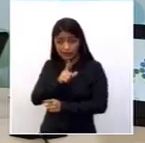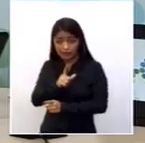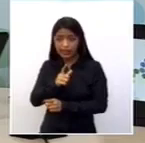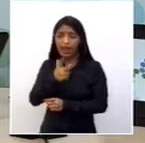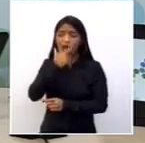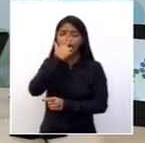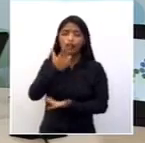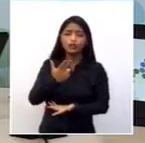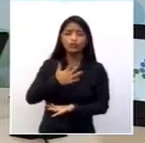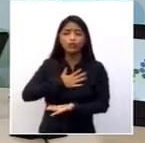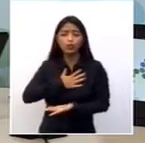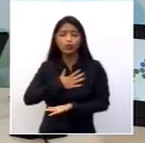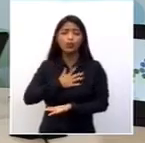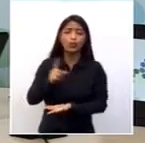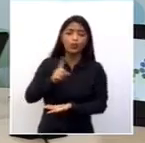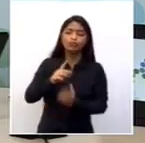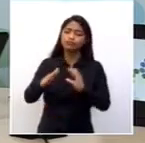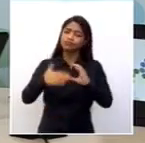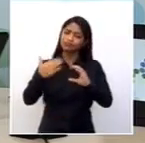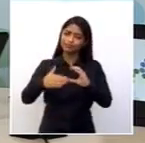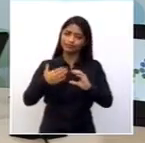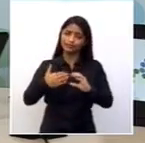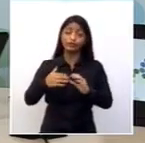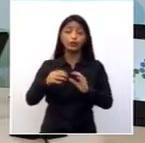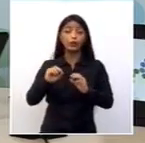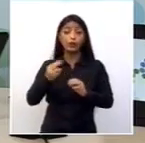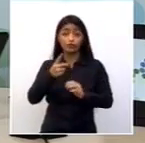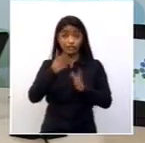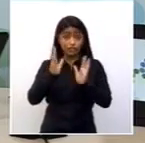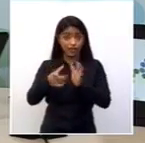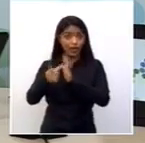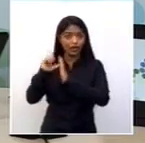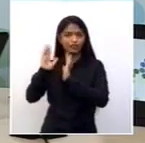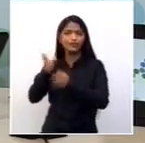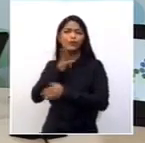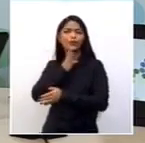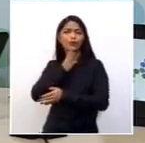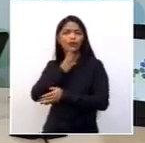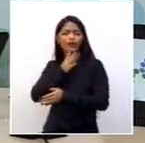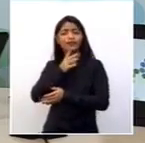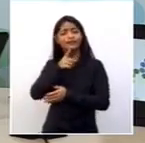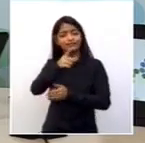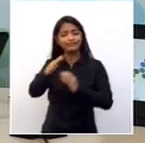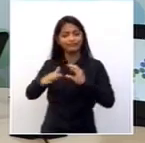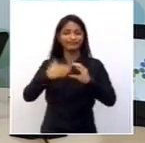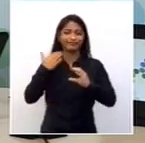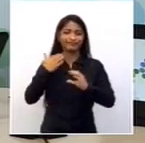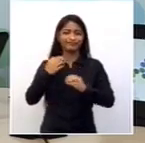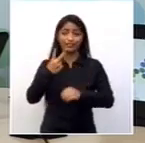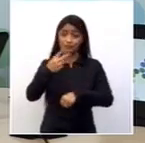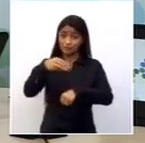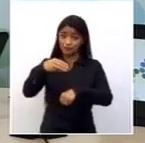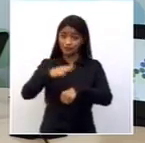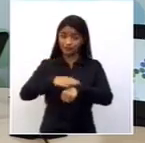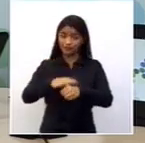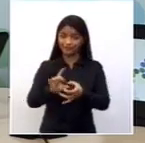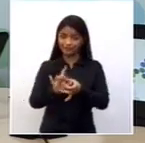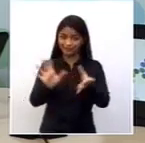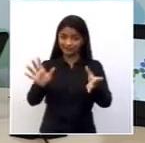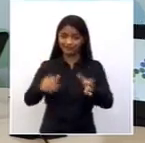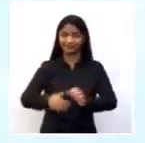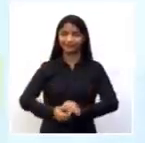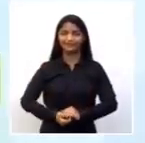tenha acessado, já utilize, relate para a gente também sua experiência. Vamos lá então, 2 minutinhos.